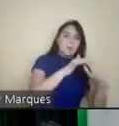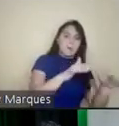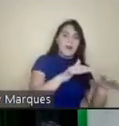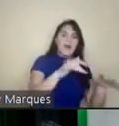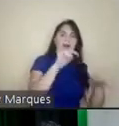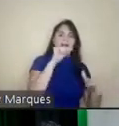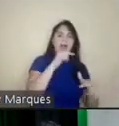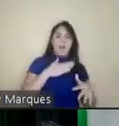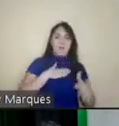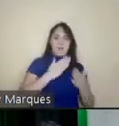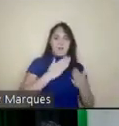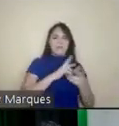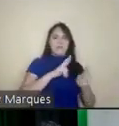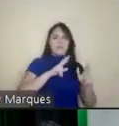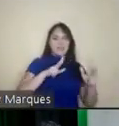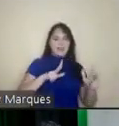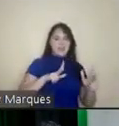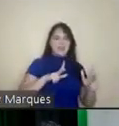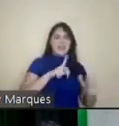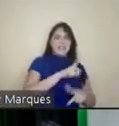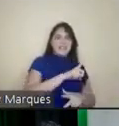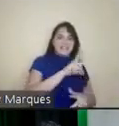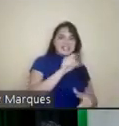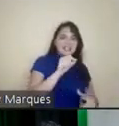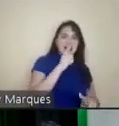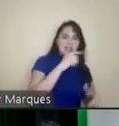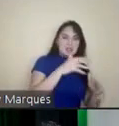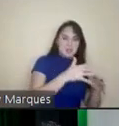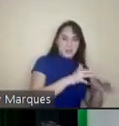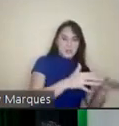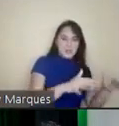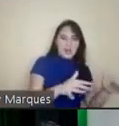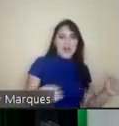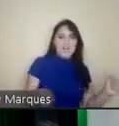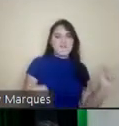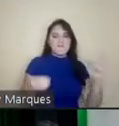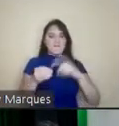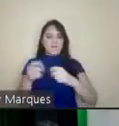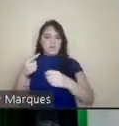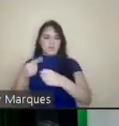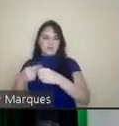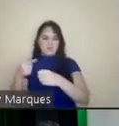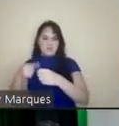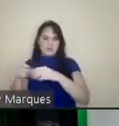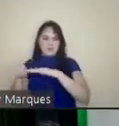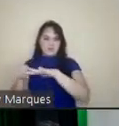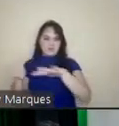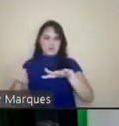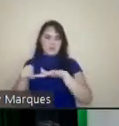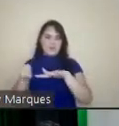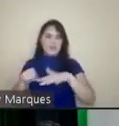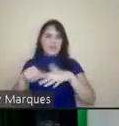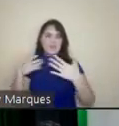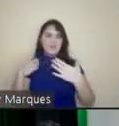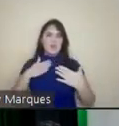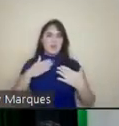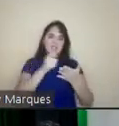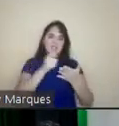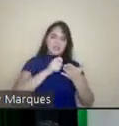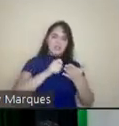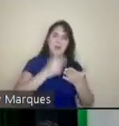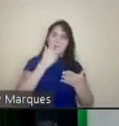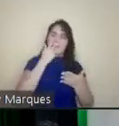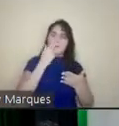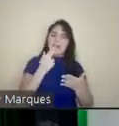de acolhimento e de alegrias, como acho que é de vocês. E aí, nessa história toda, eu vou é como se eu estivesse